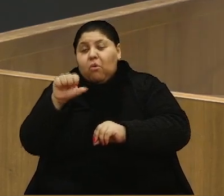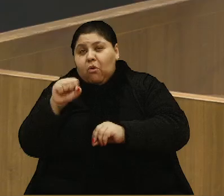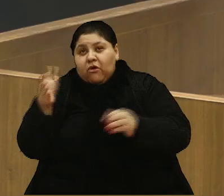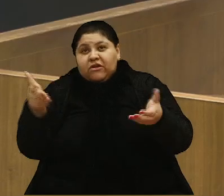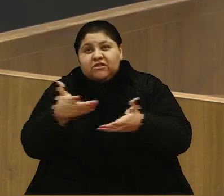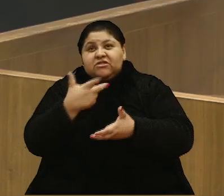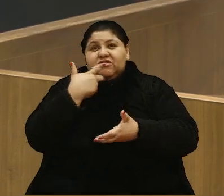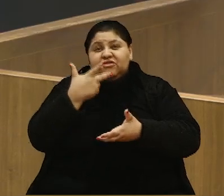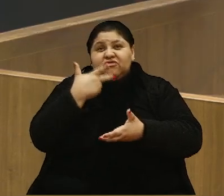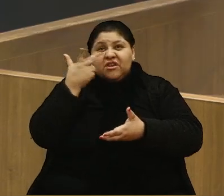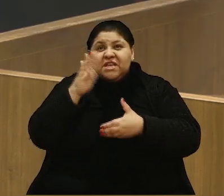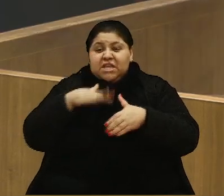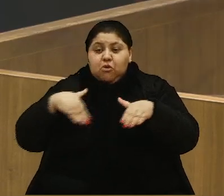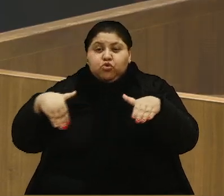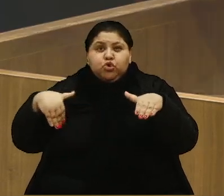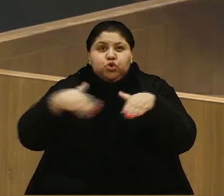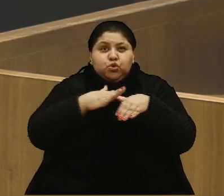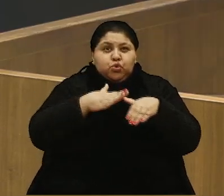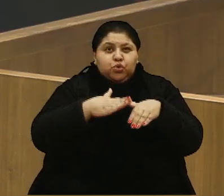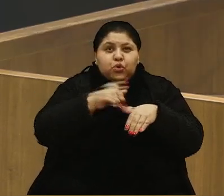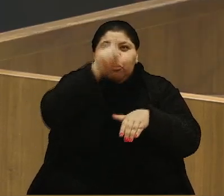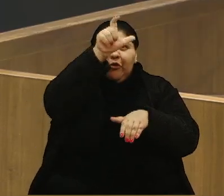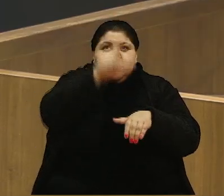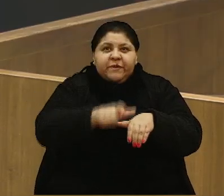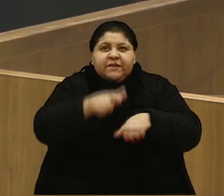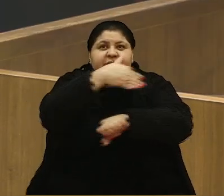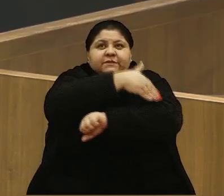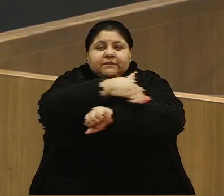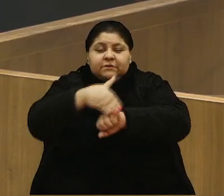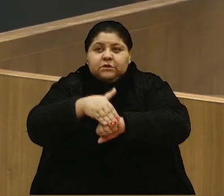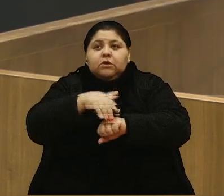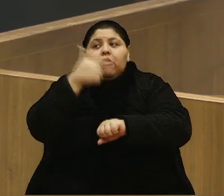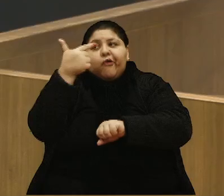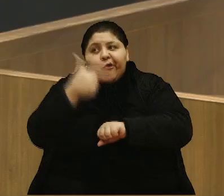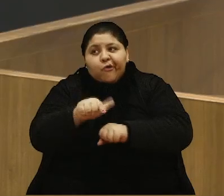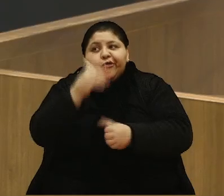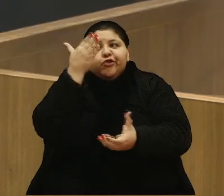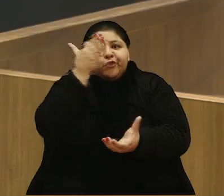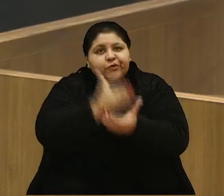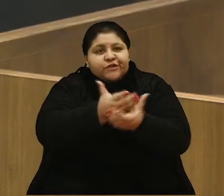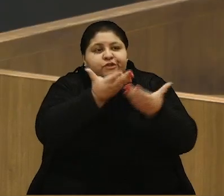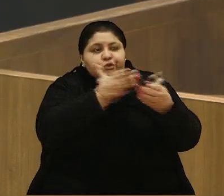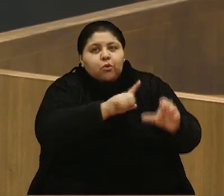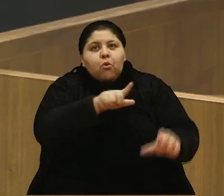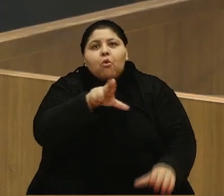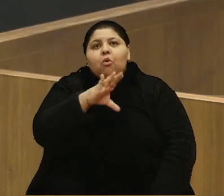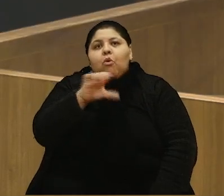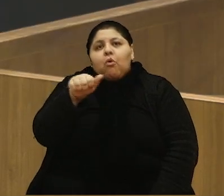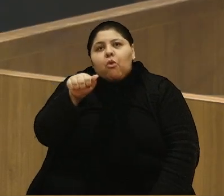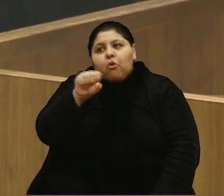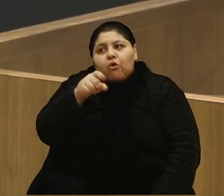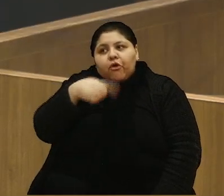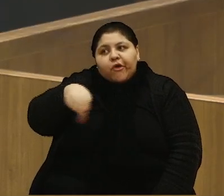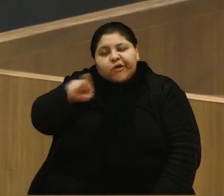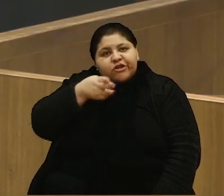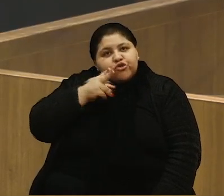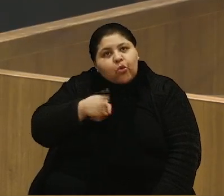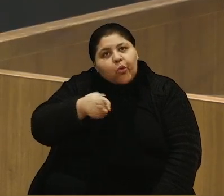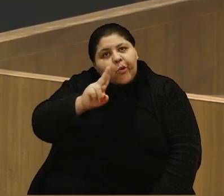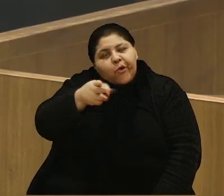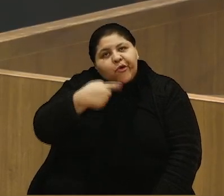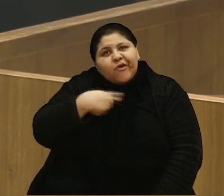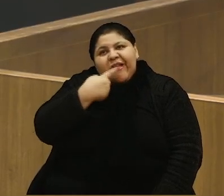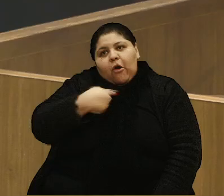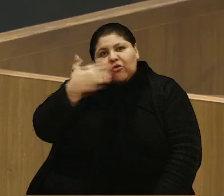também que eu chuto morador de rua e tal. Mais um processo que a gente vai encaminhar também ali contra o Lucas. E aí a gente vai seguindo. Mas eu gostaria